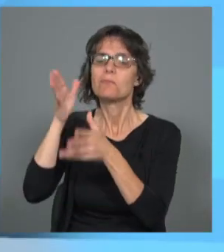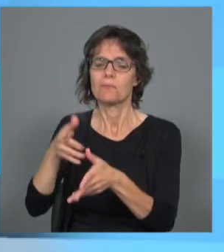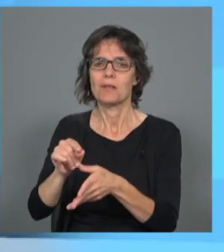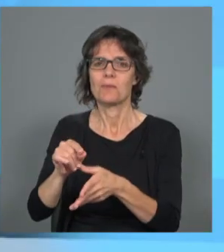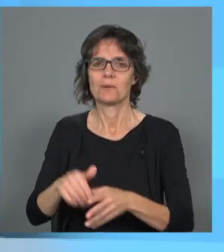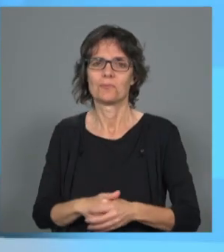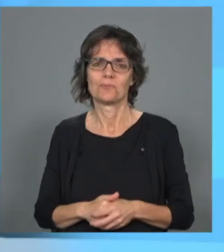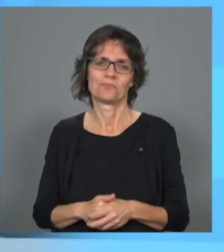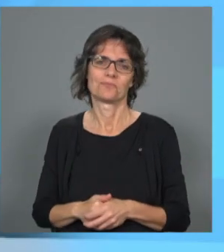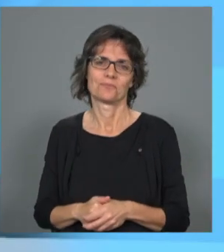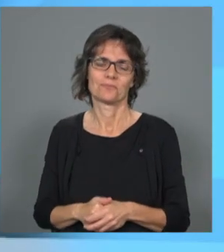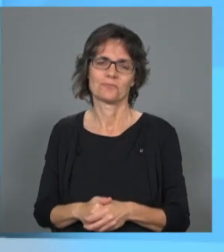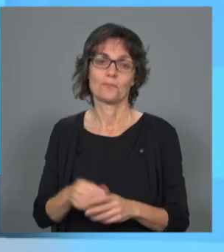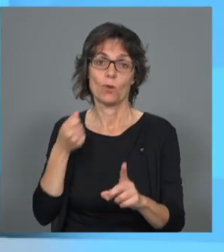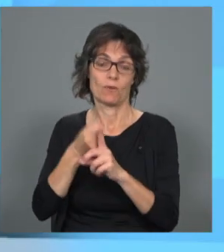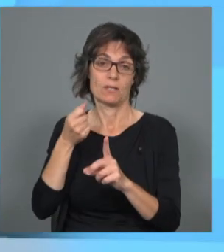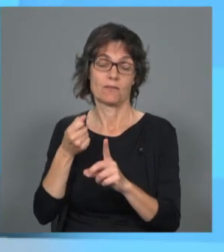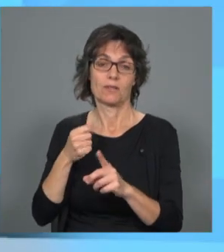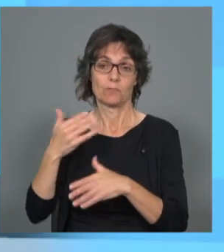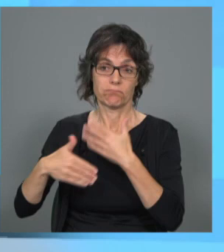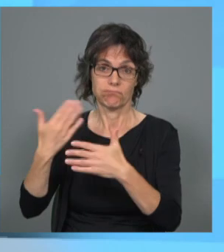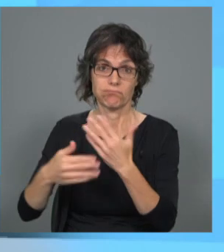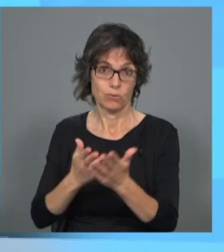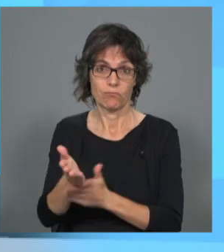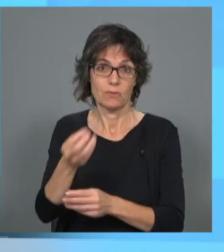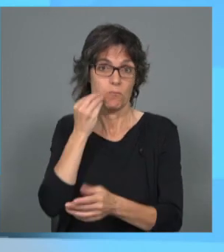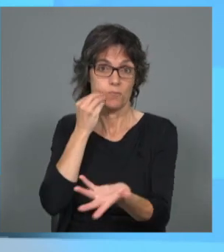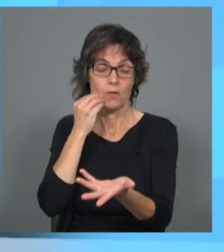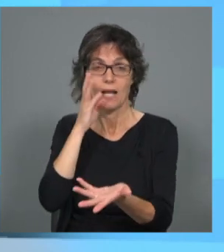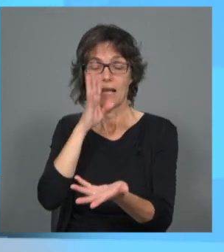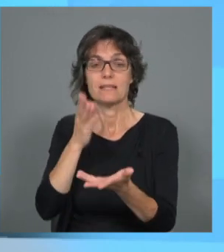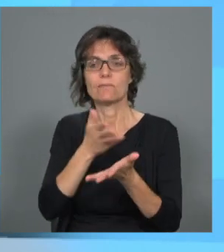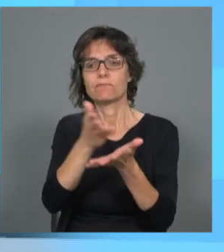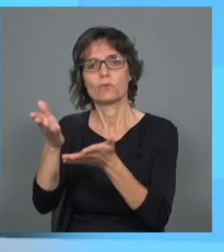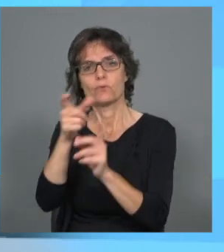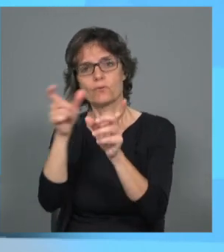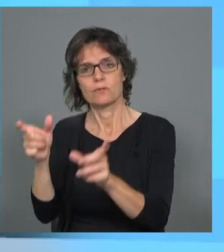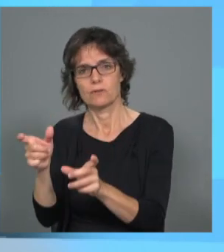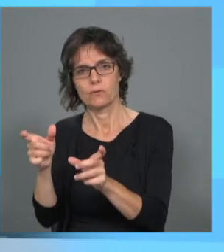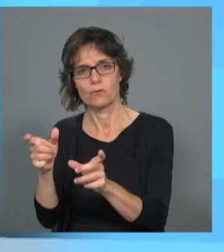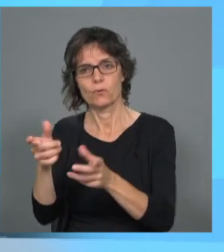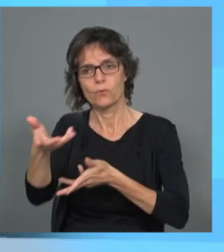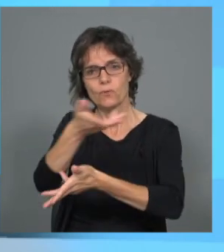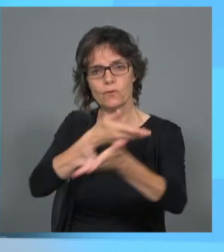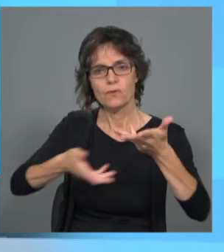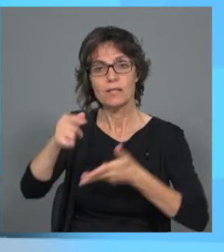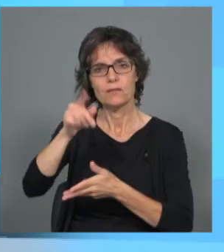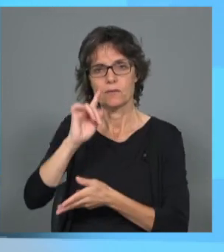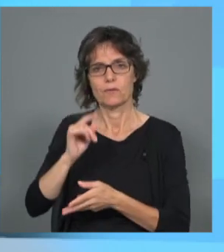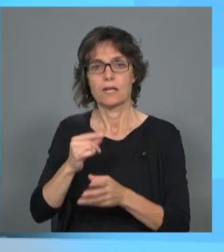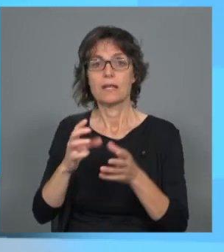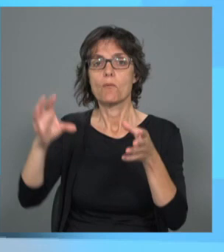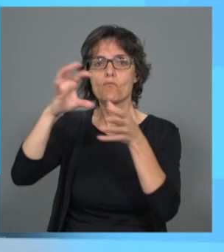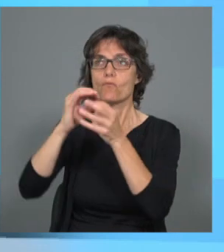Esse desafio contínuo de nos projetarmos para o outro. A relação com Deus tem que